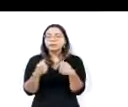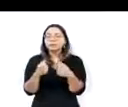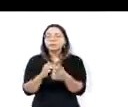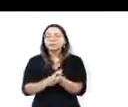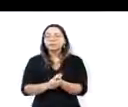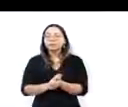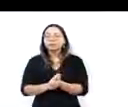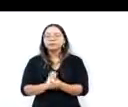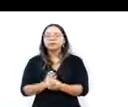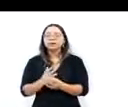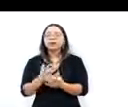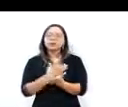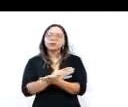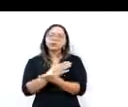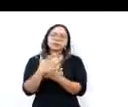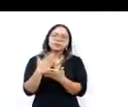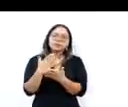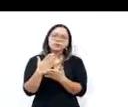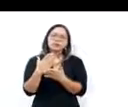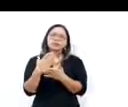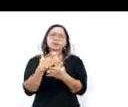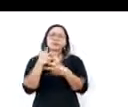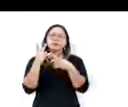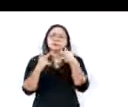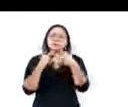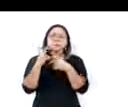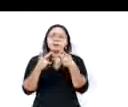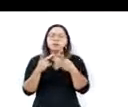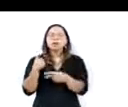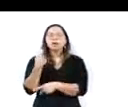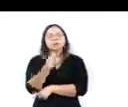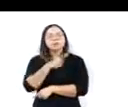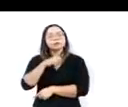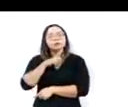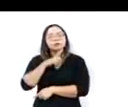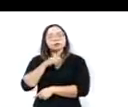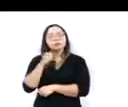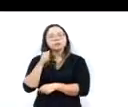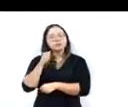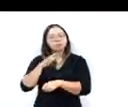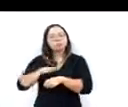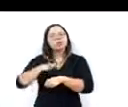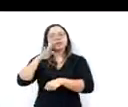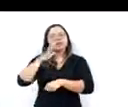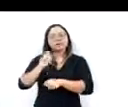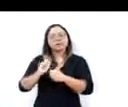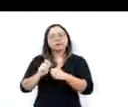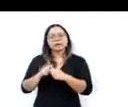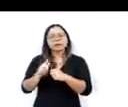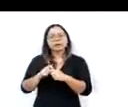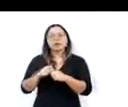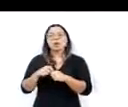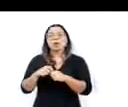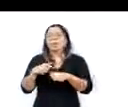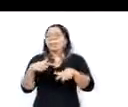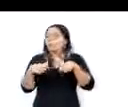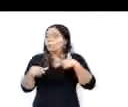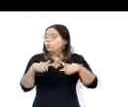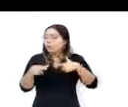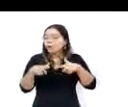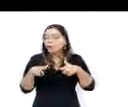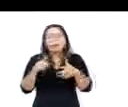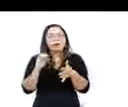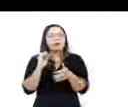eu diria que nós temos muito a fazer. Eu garanto a você que o trabalho não falta na educação nesse momento